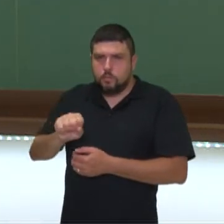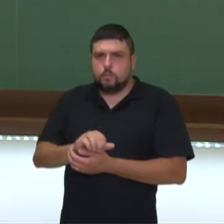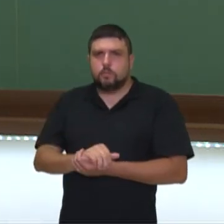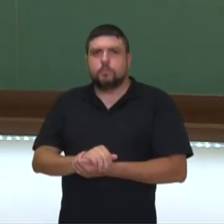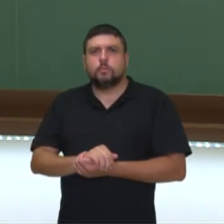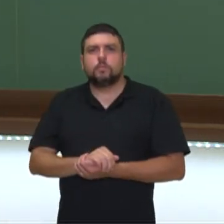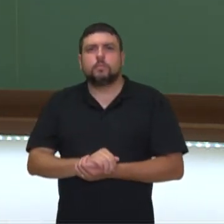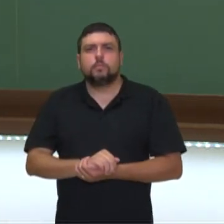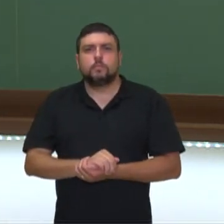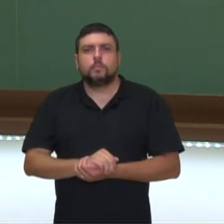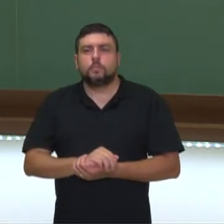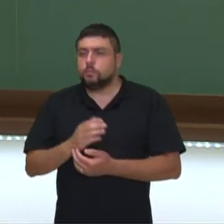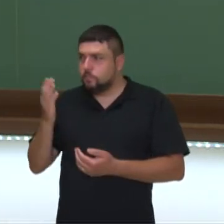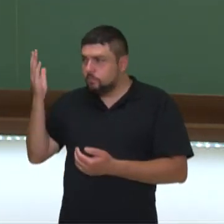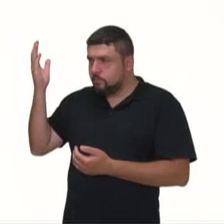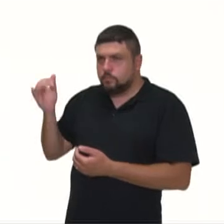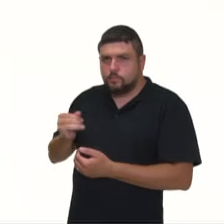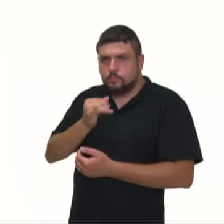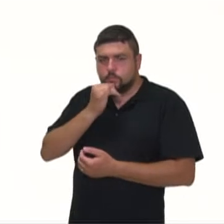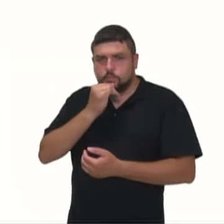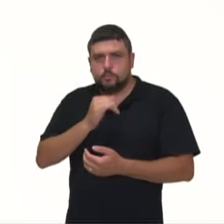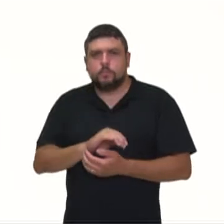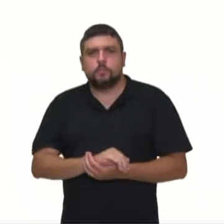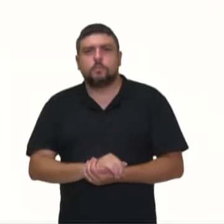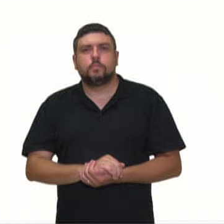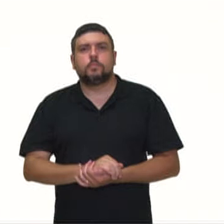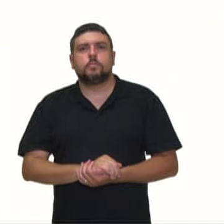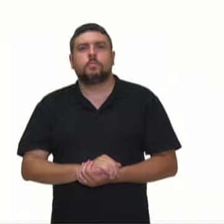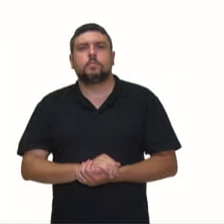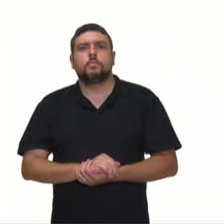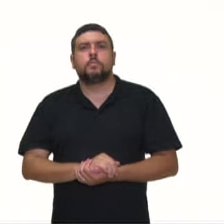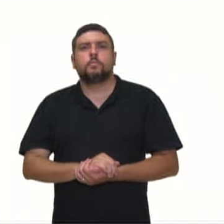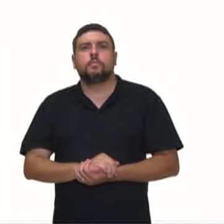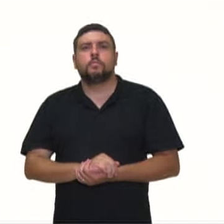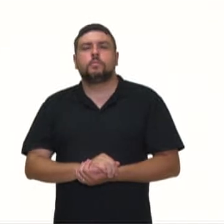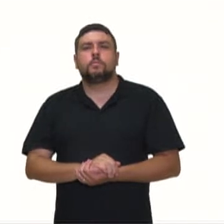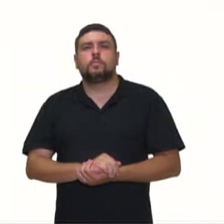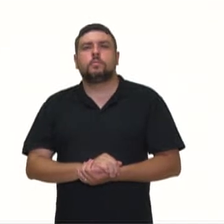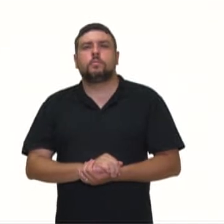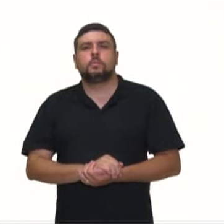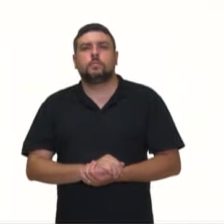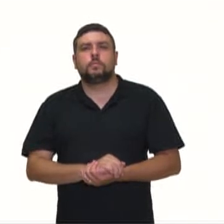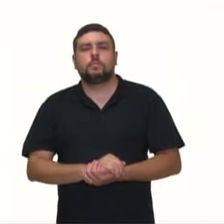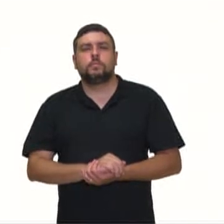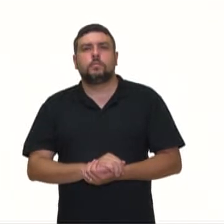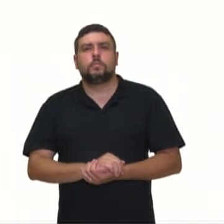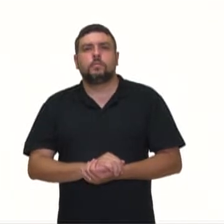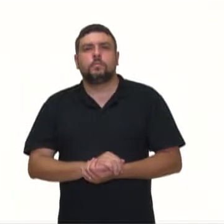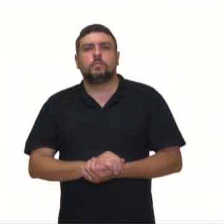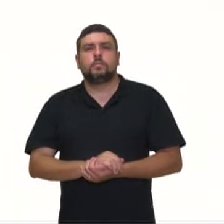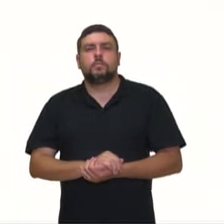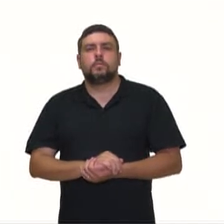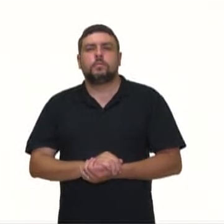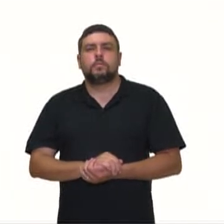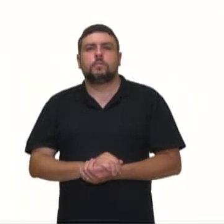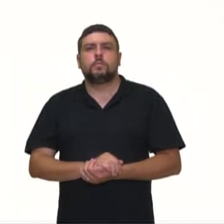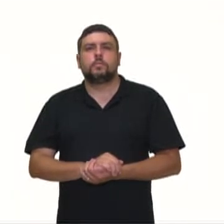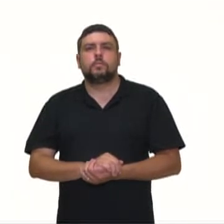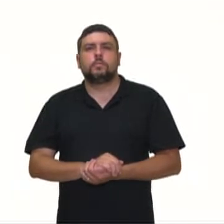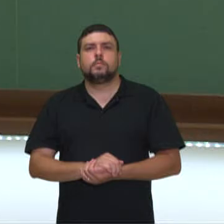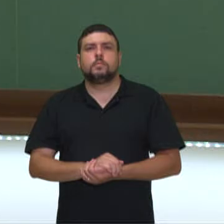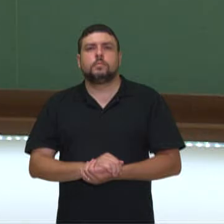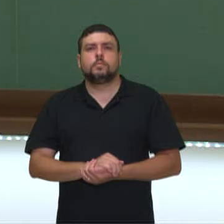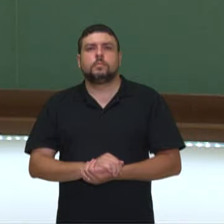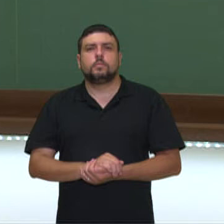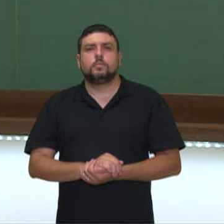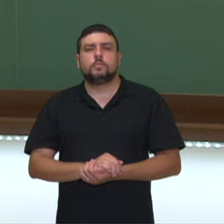tá bom? Think, thought. Live, lived. Think, thought é um verbo irregular. Live, lived é um